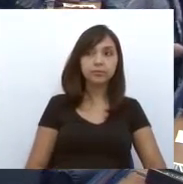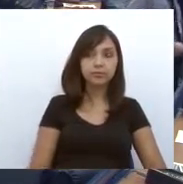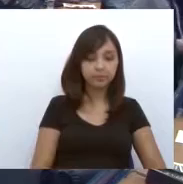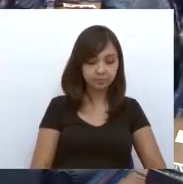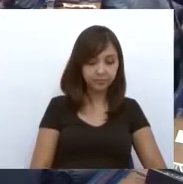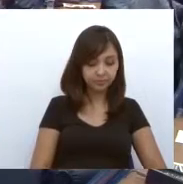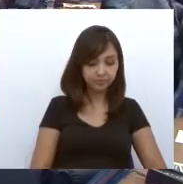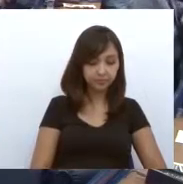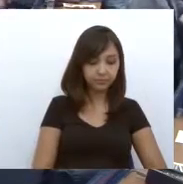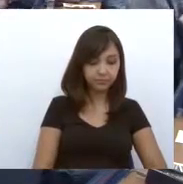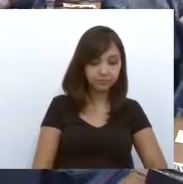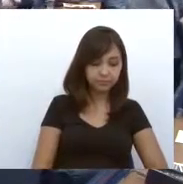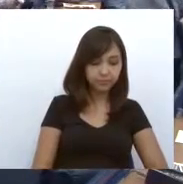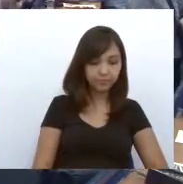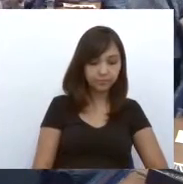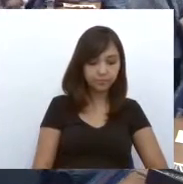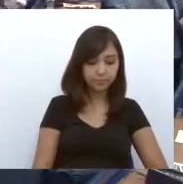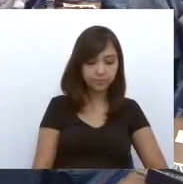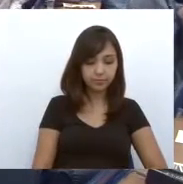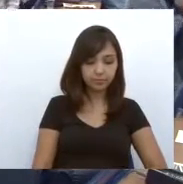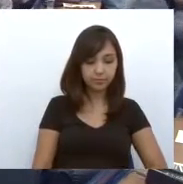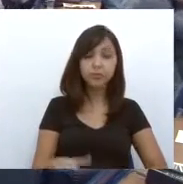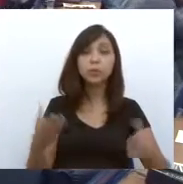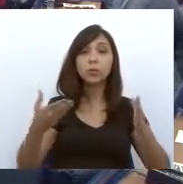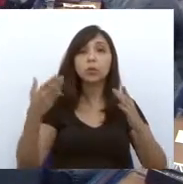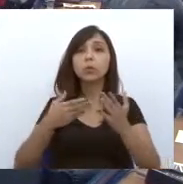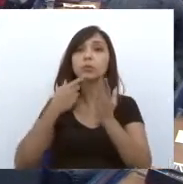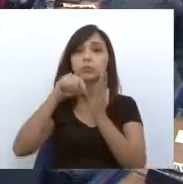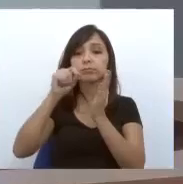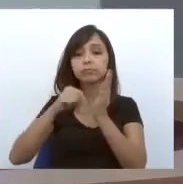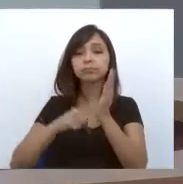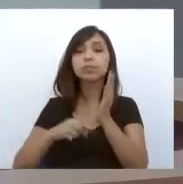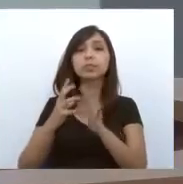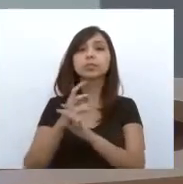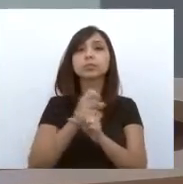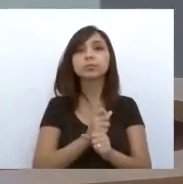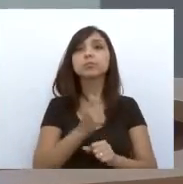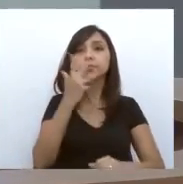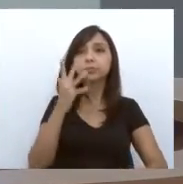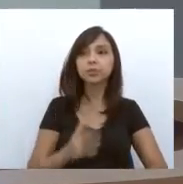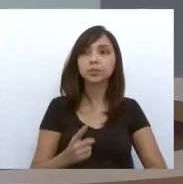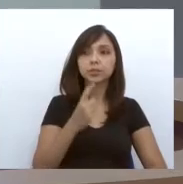Senhor presidente, quantos itens nós temos na pauta?